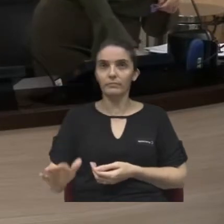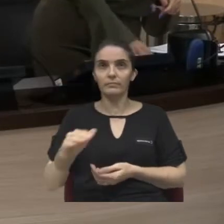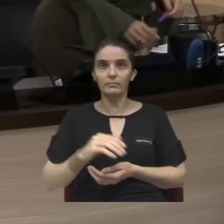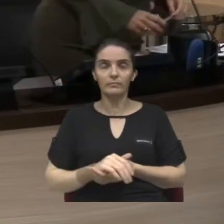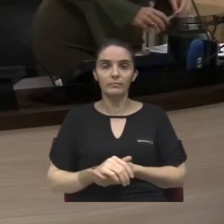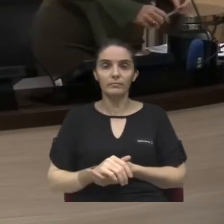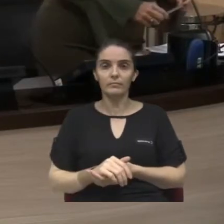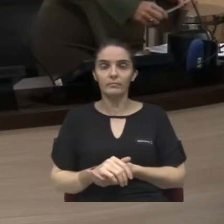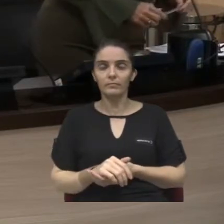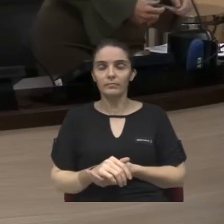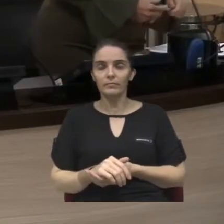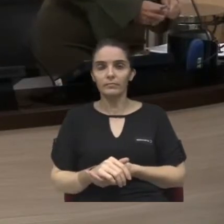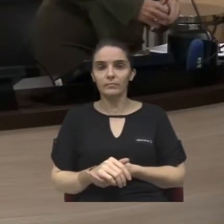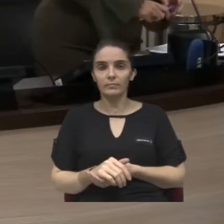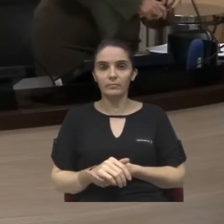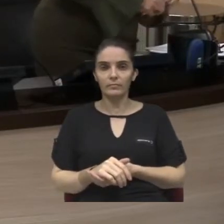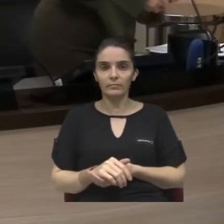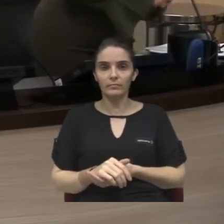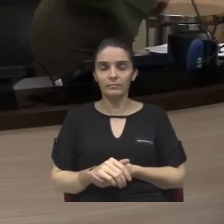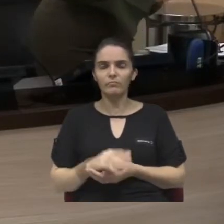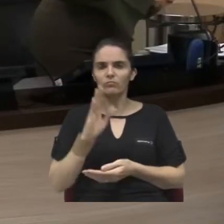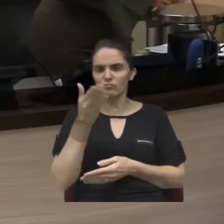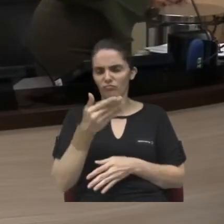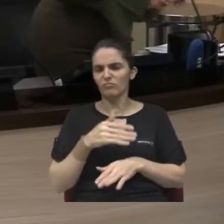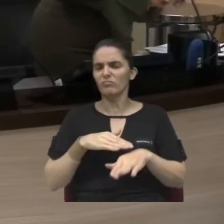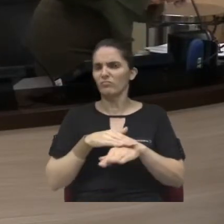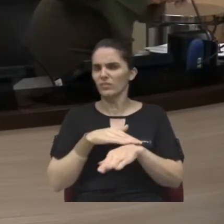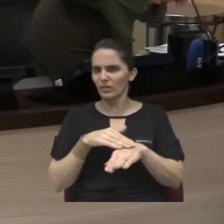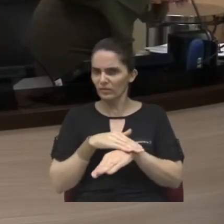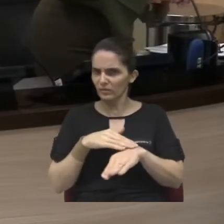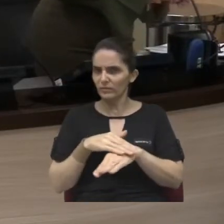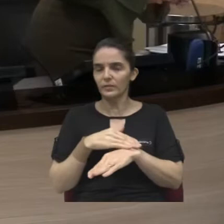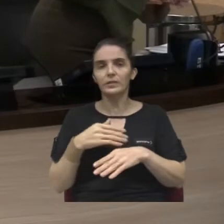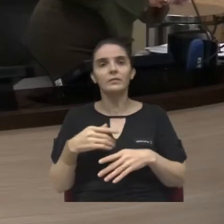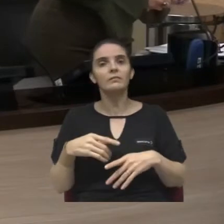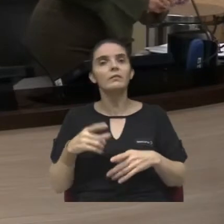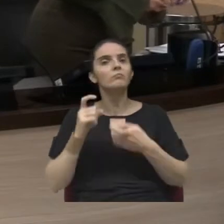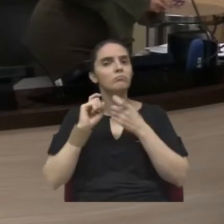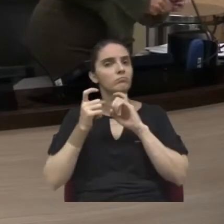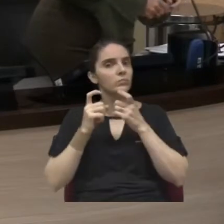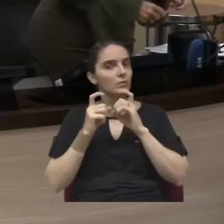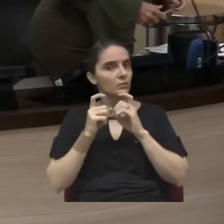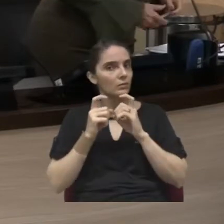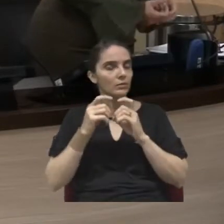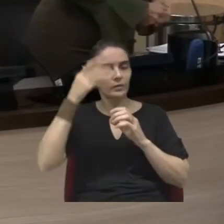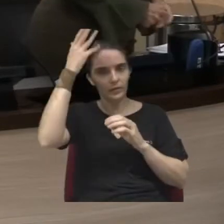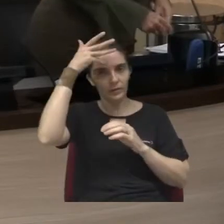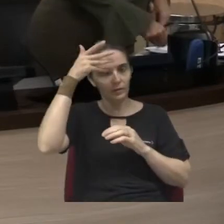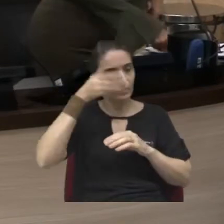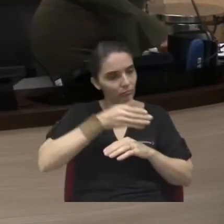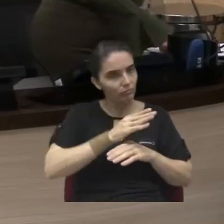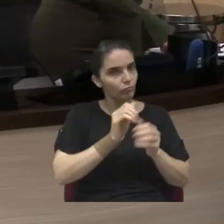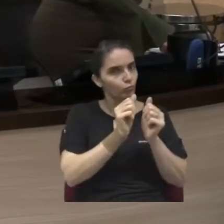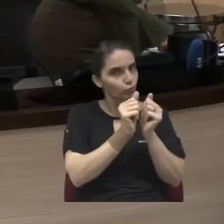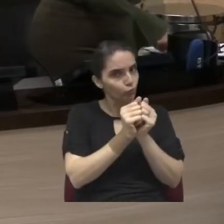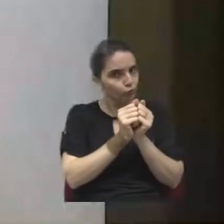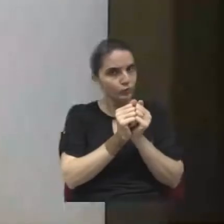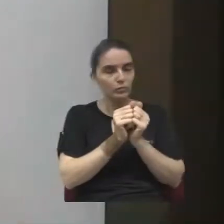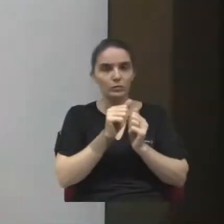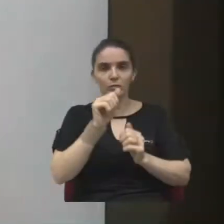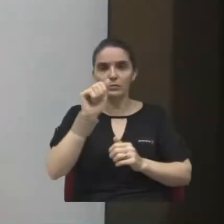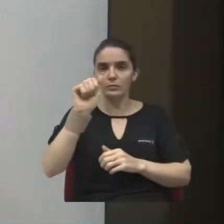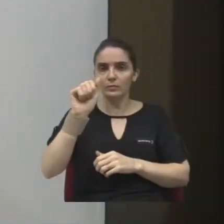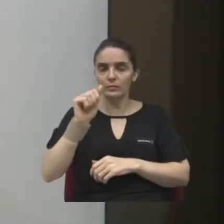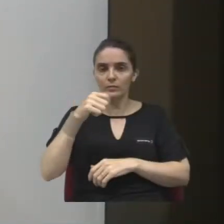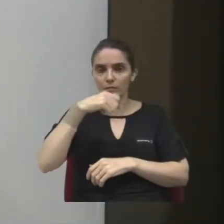Eu já cheguei a comentar referente a uma reunião em que participei, junto com a AVESP, Associação das Vereadoras do